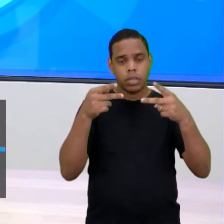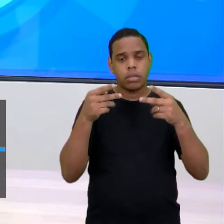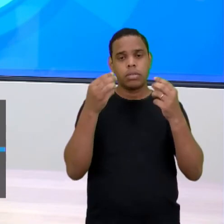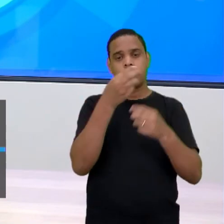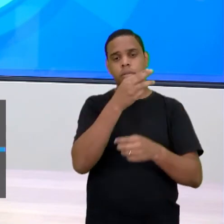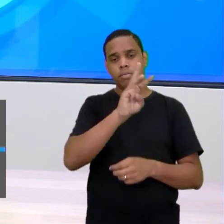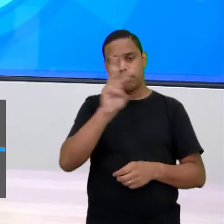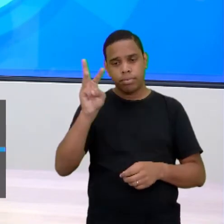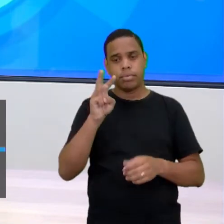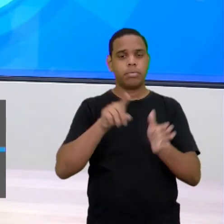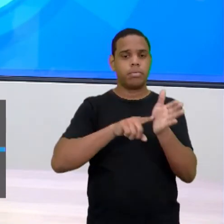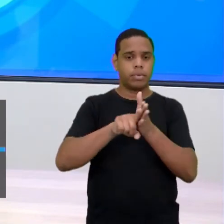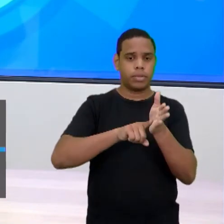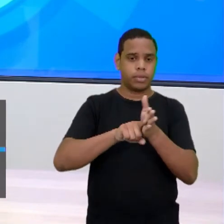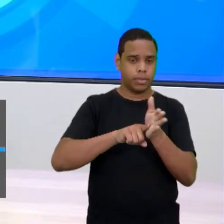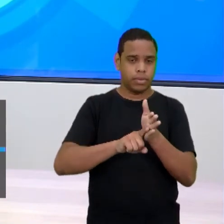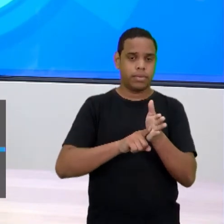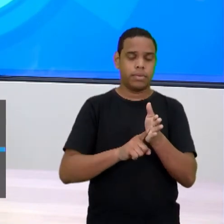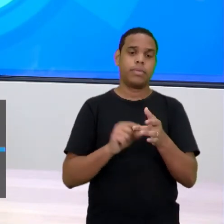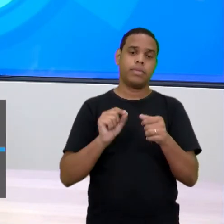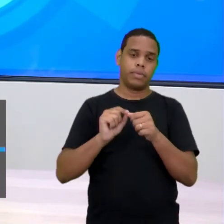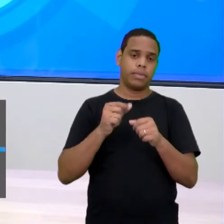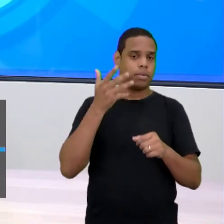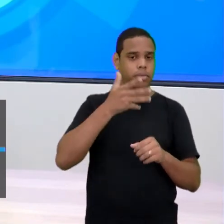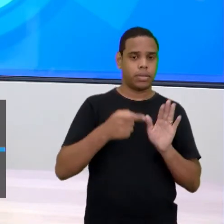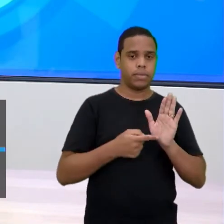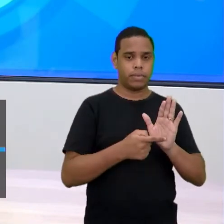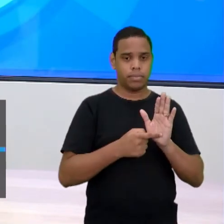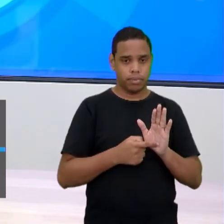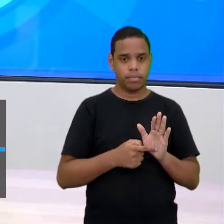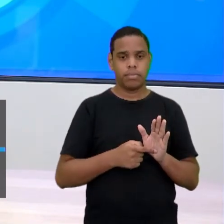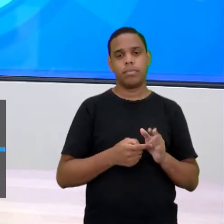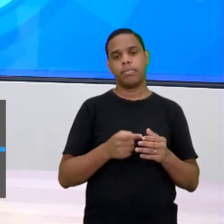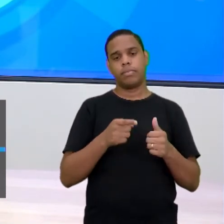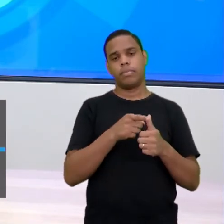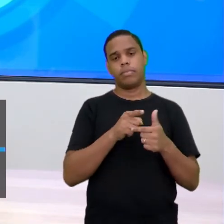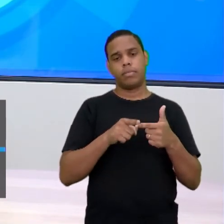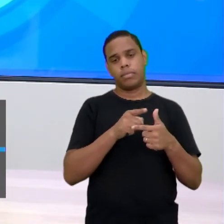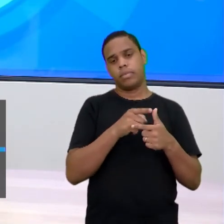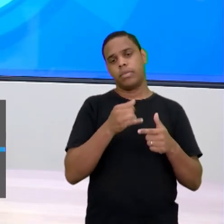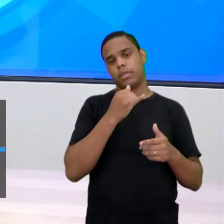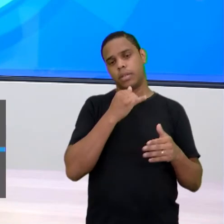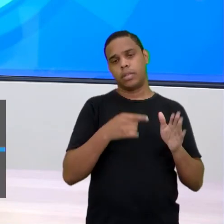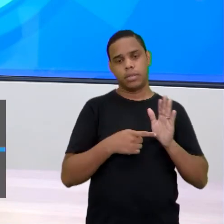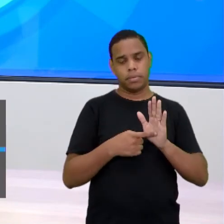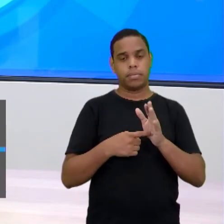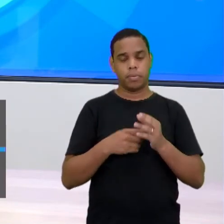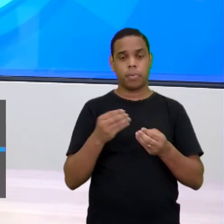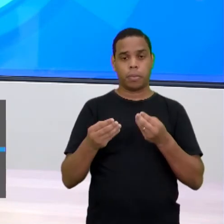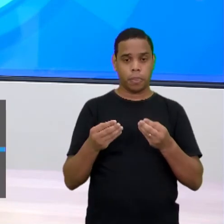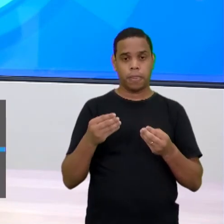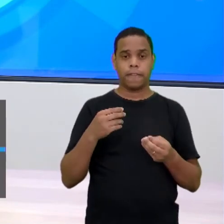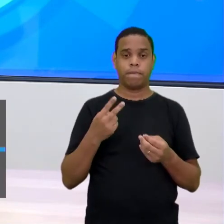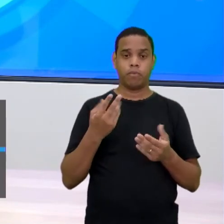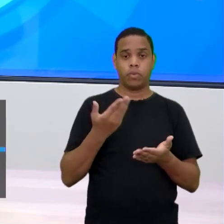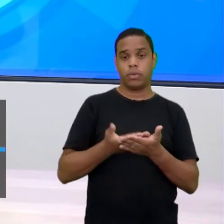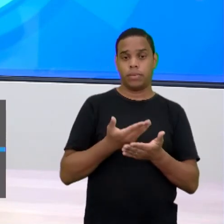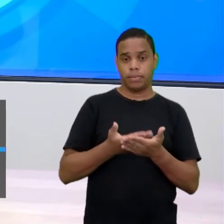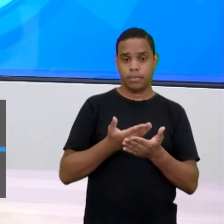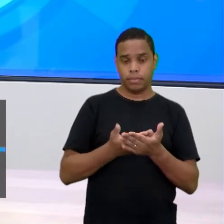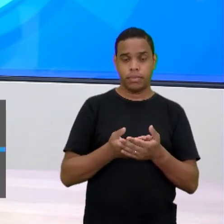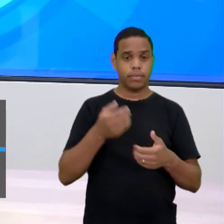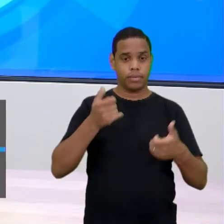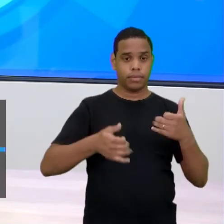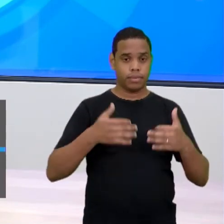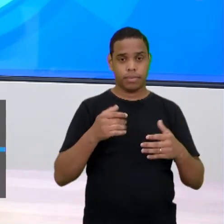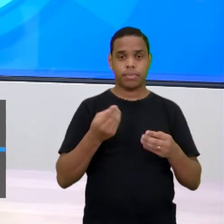pesquisa, né, e fazer aí o seu seminário. Então eu dei 2 exemplos aí nas sistematizações, nessas 2 aulas de